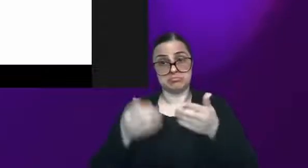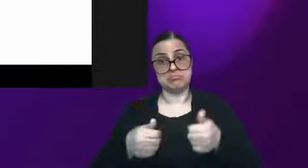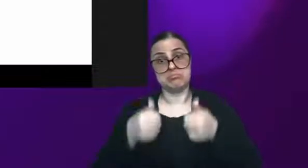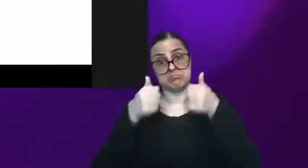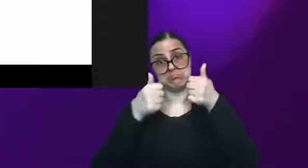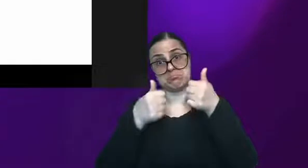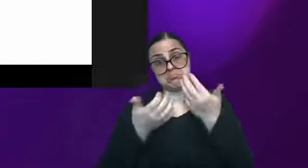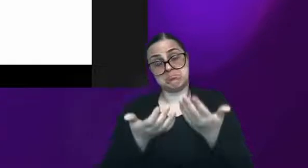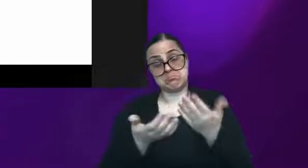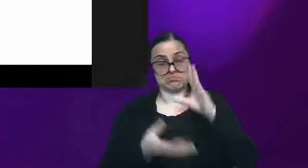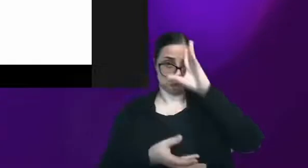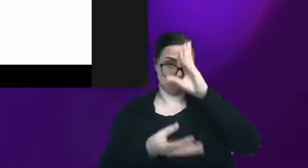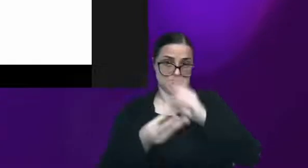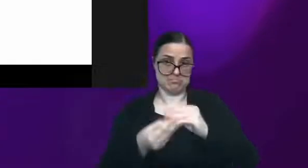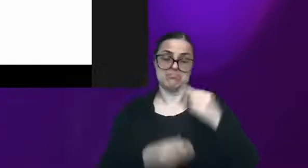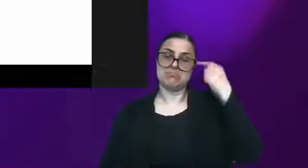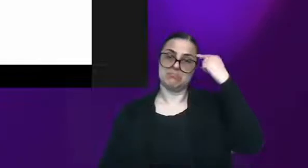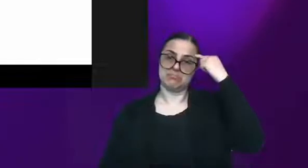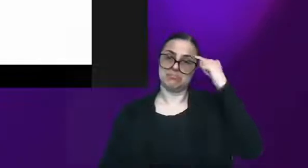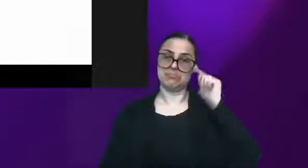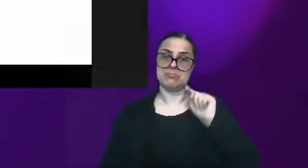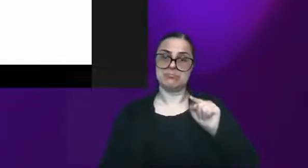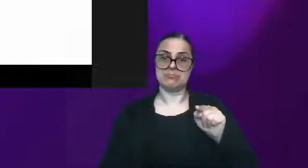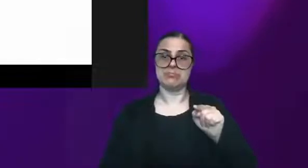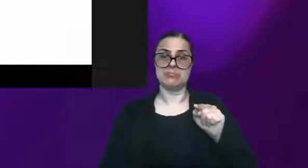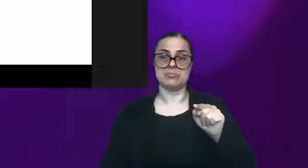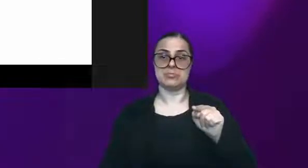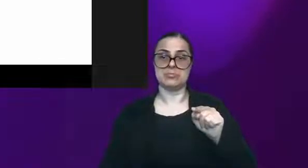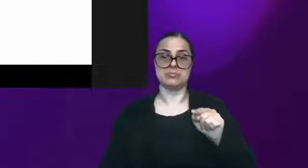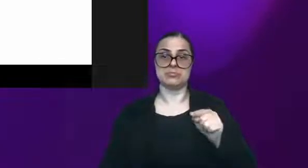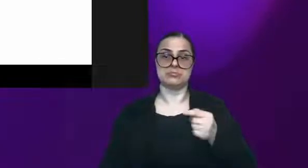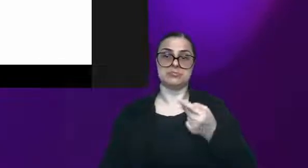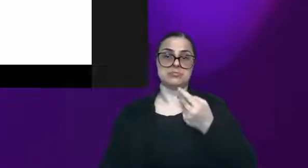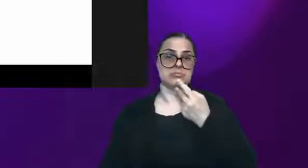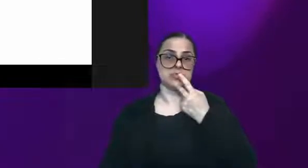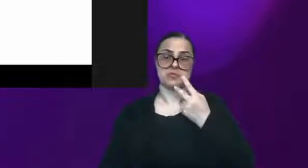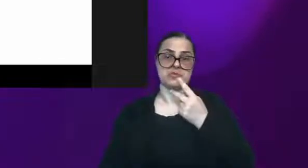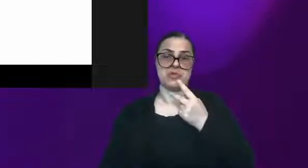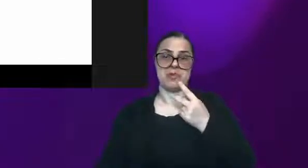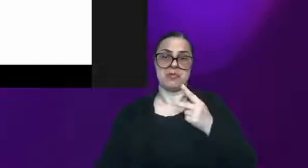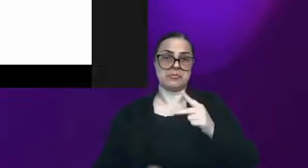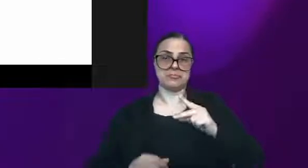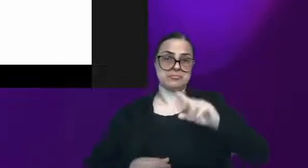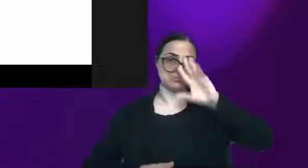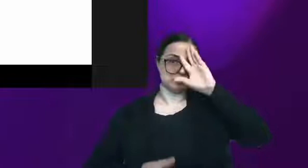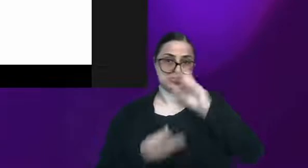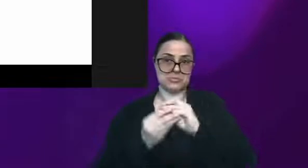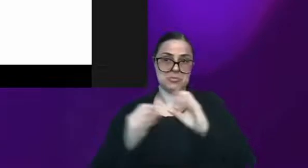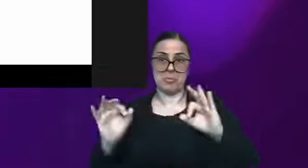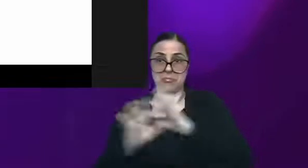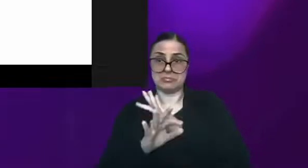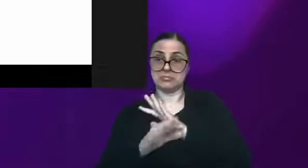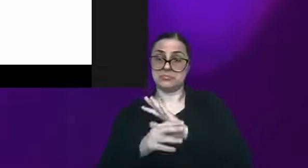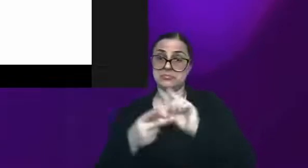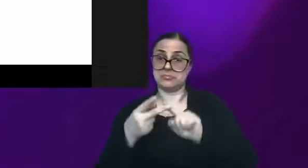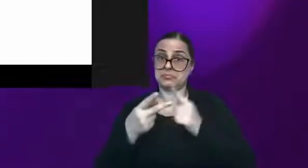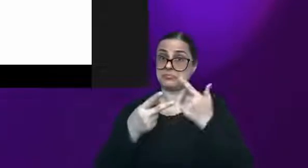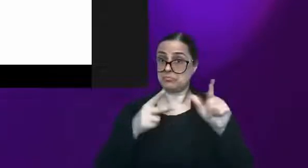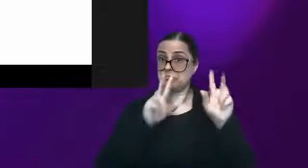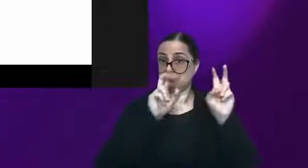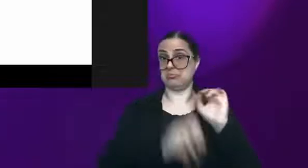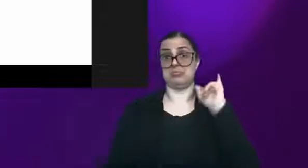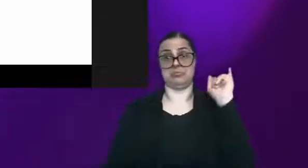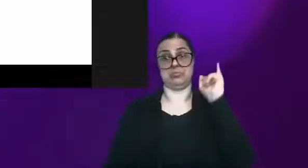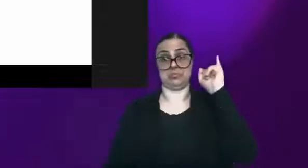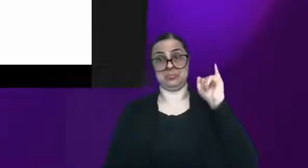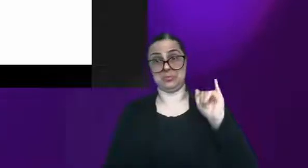aqui terminaria de falar de colangiocarcinoma porque o outro assunto é talvez mais importante, eu